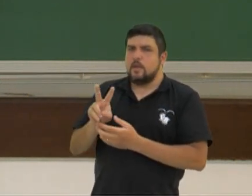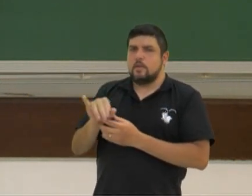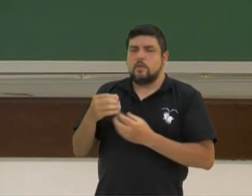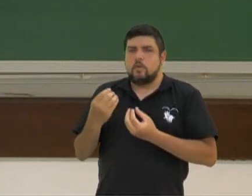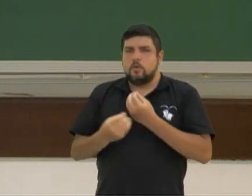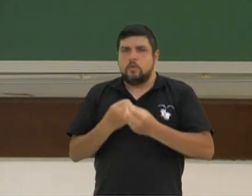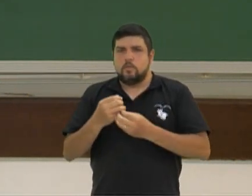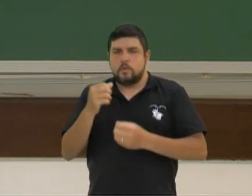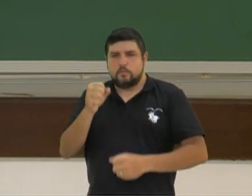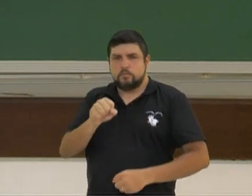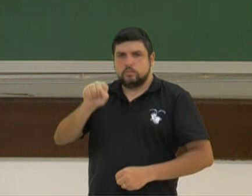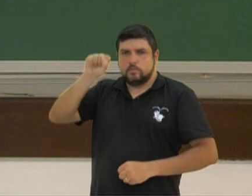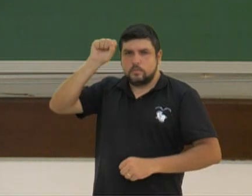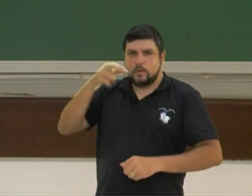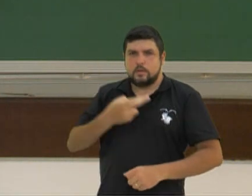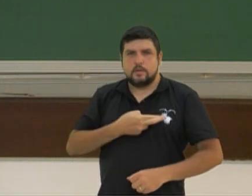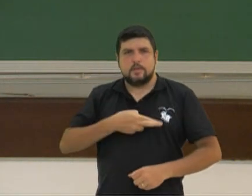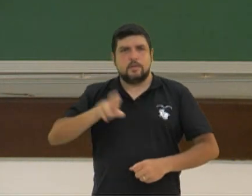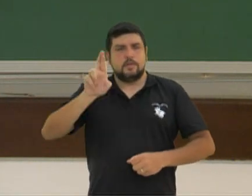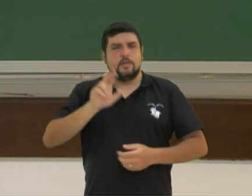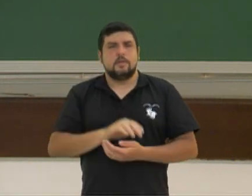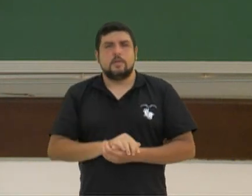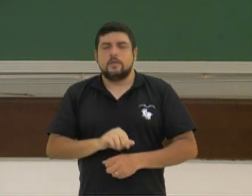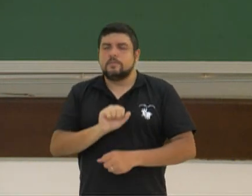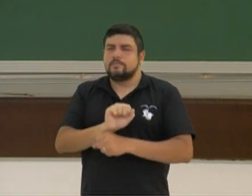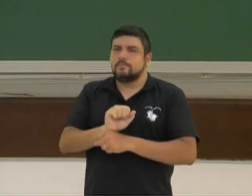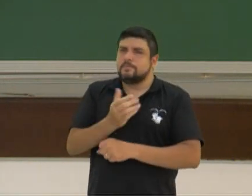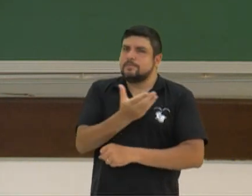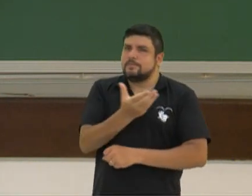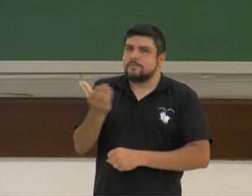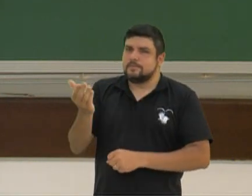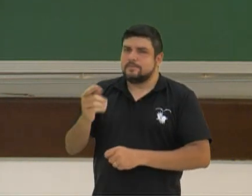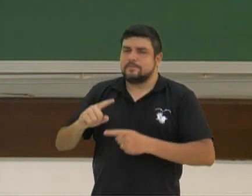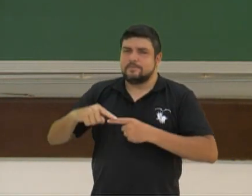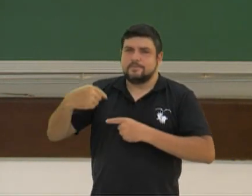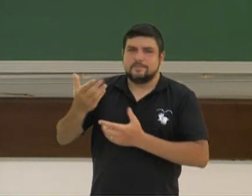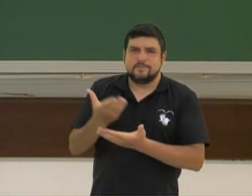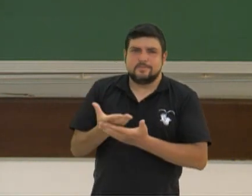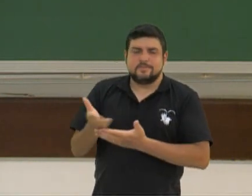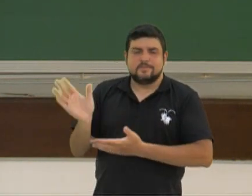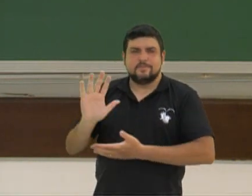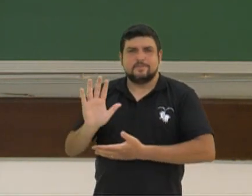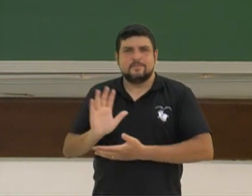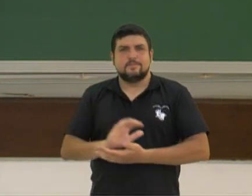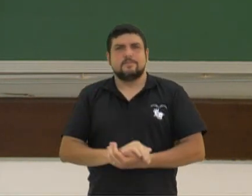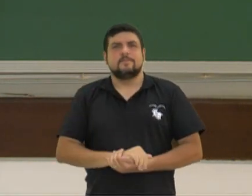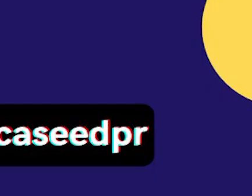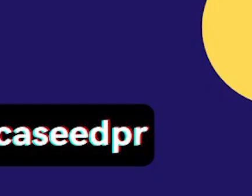reformas religiosas e eu aguardo vocês lá. Até a próxima, pessoal!